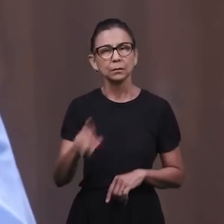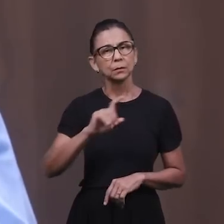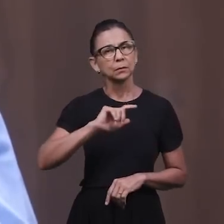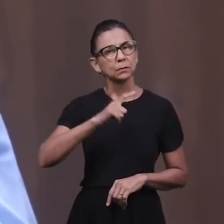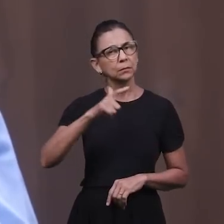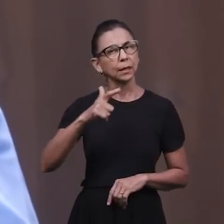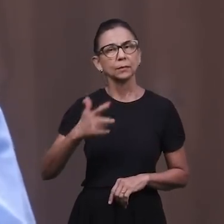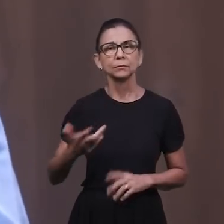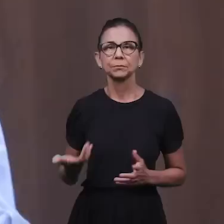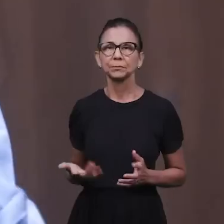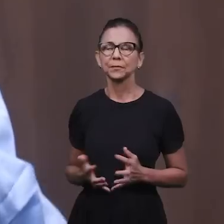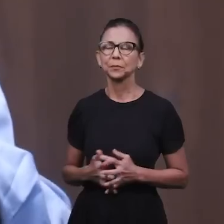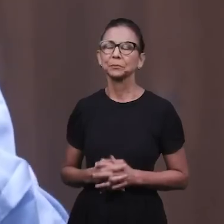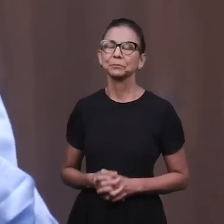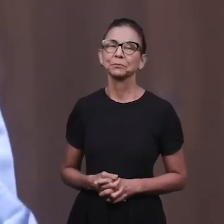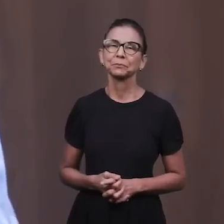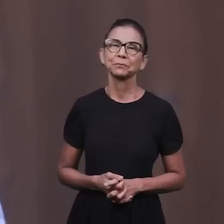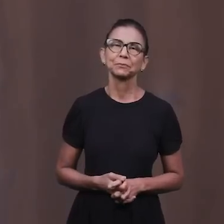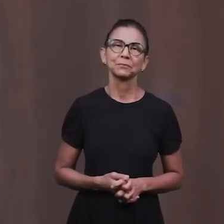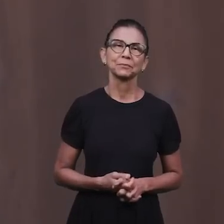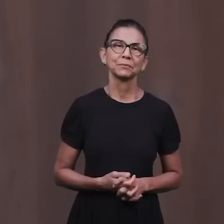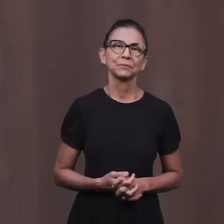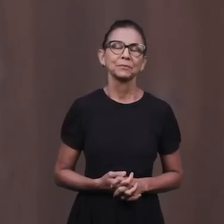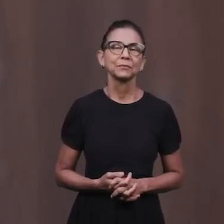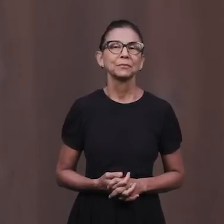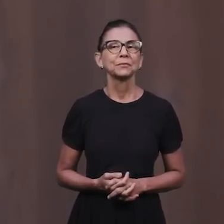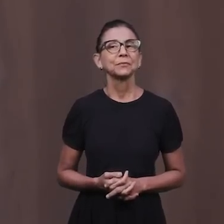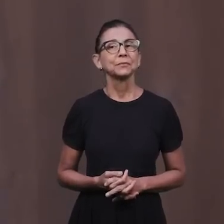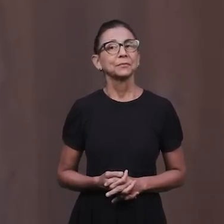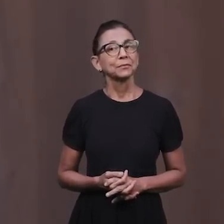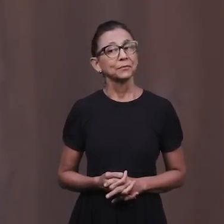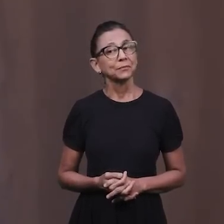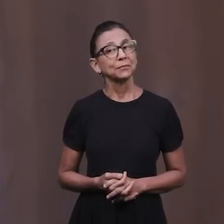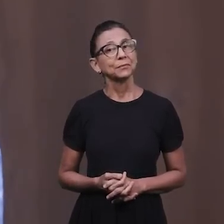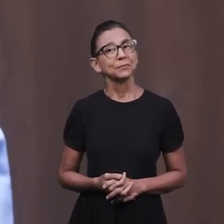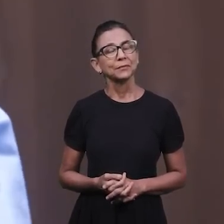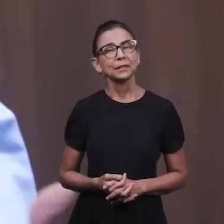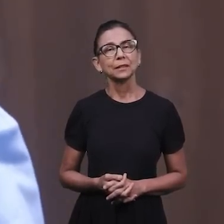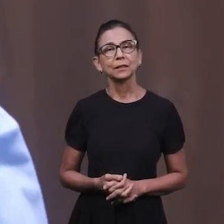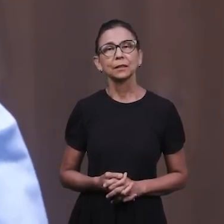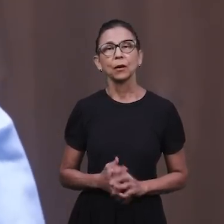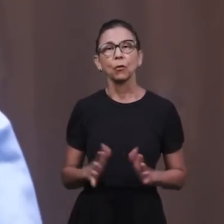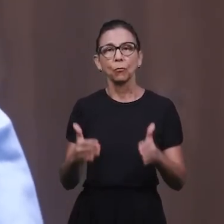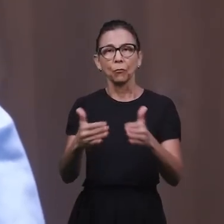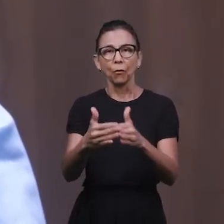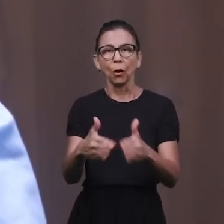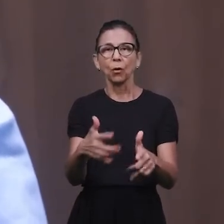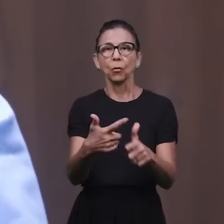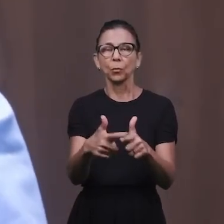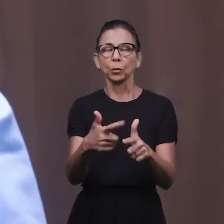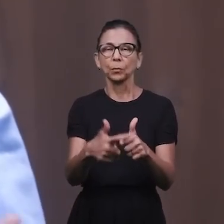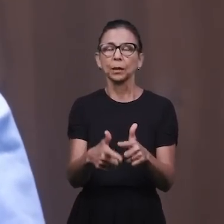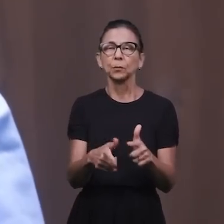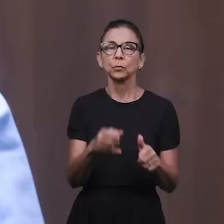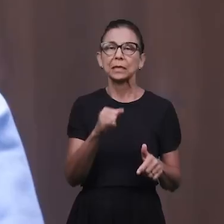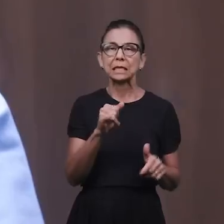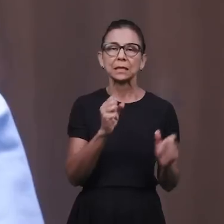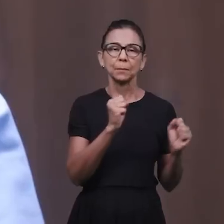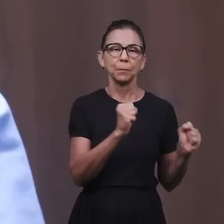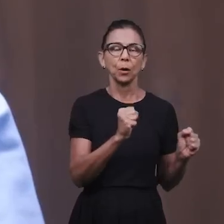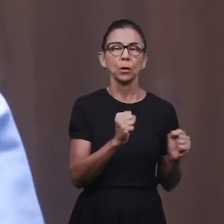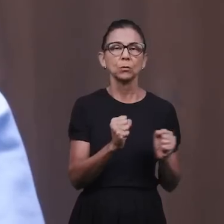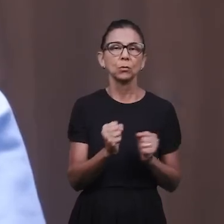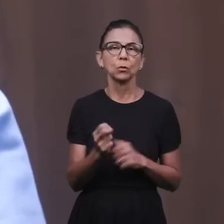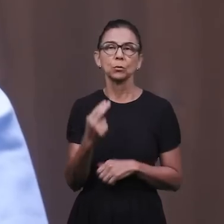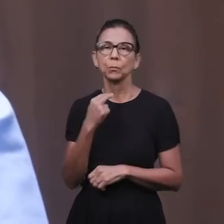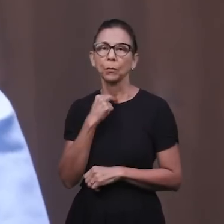não convinha. É porque por trás deste assunto havia uma divisão dentro da igreja. Então, à medida que a